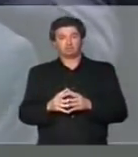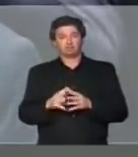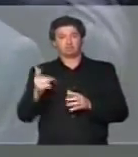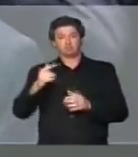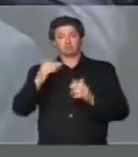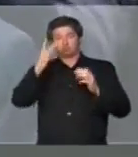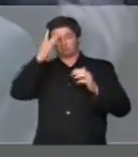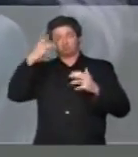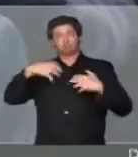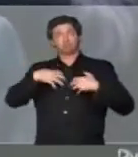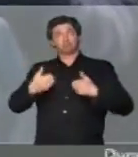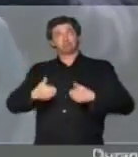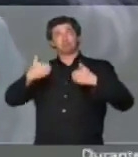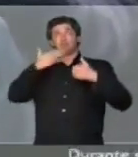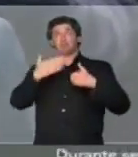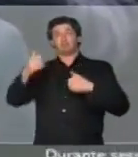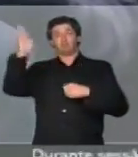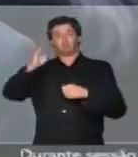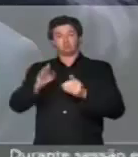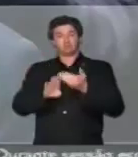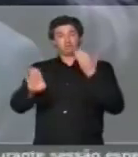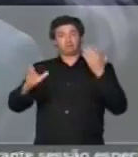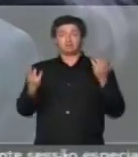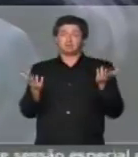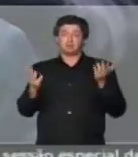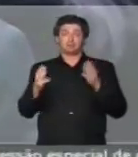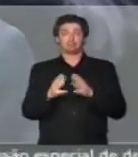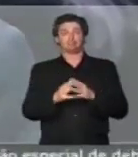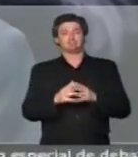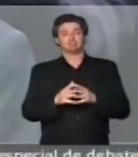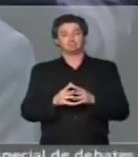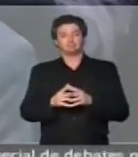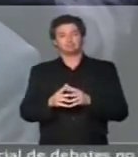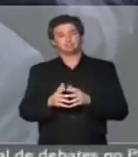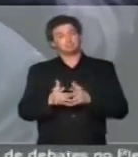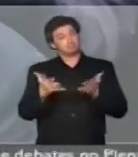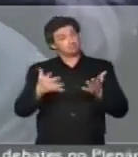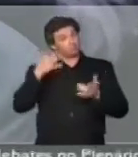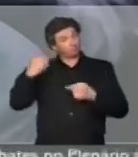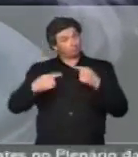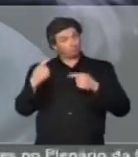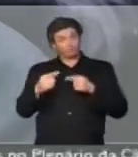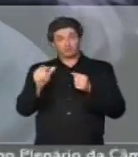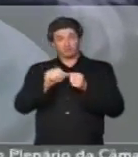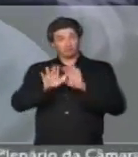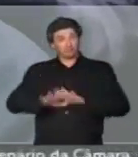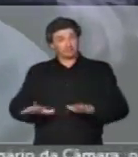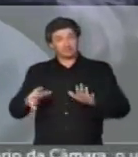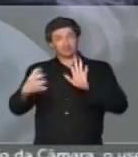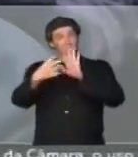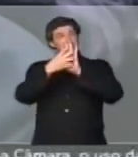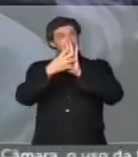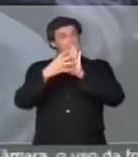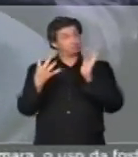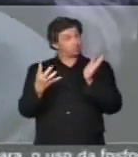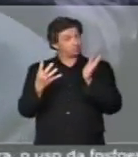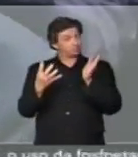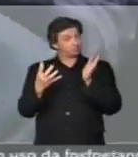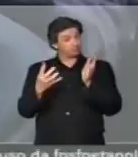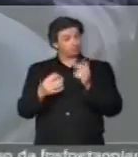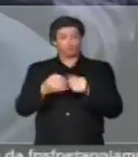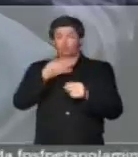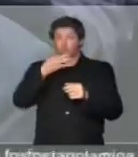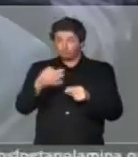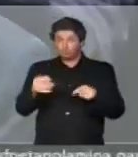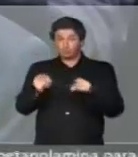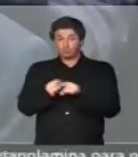de grandeza, pensando no país, de se afastar de lá. Então, política se move por símbolos e por